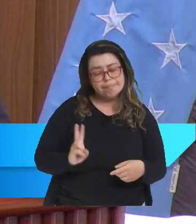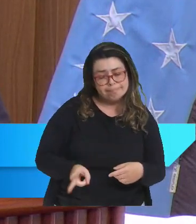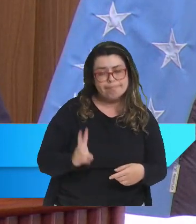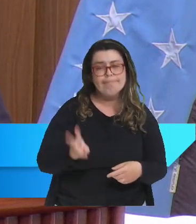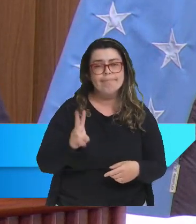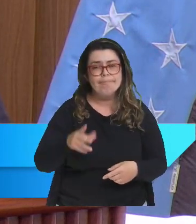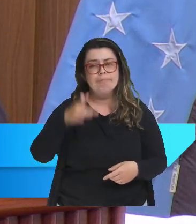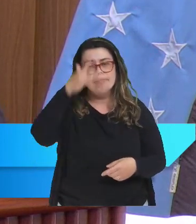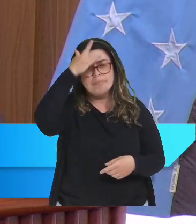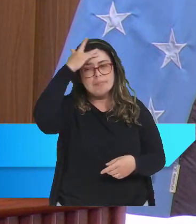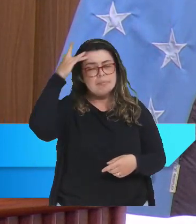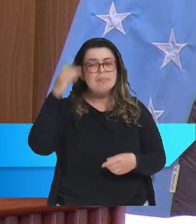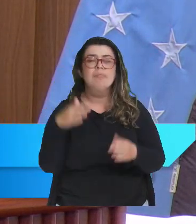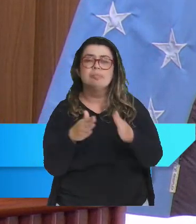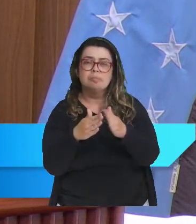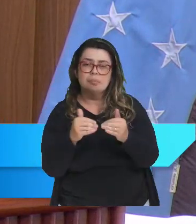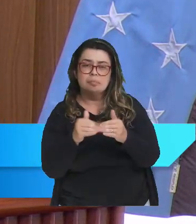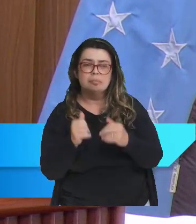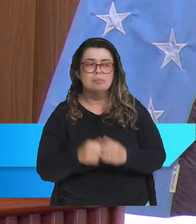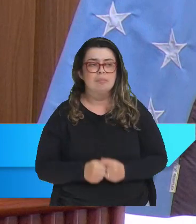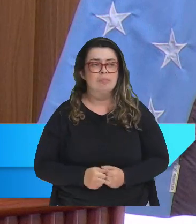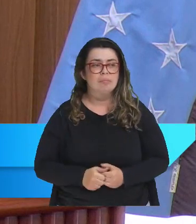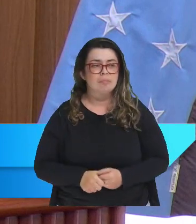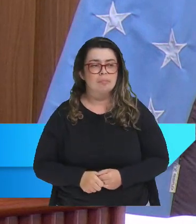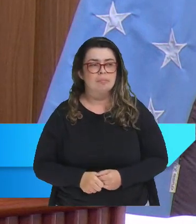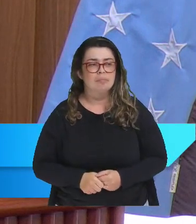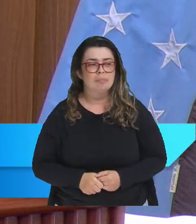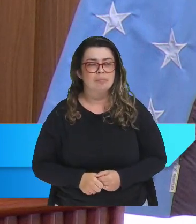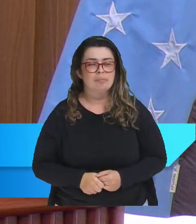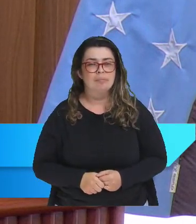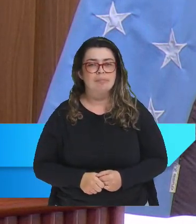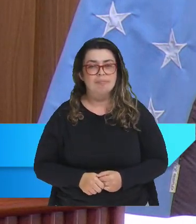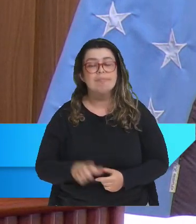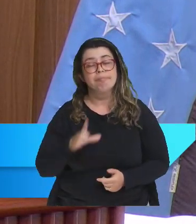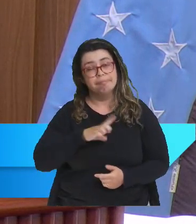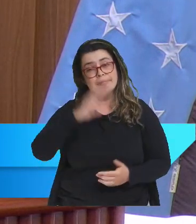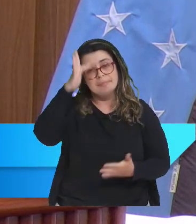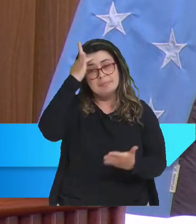né? Mas vamos, acho que vai dar certo. Vamos ter fé.